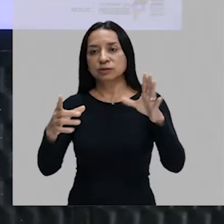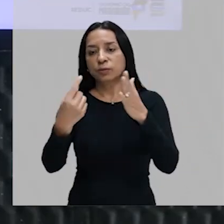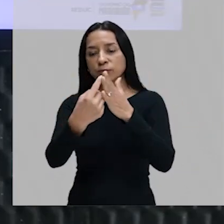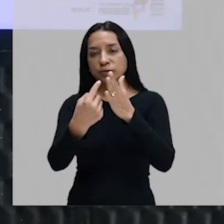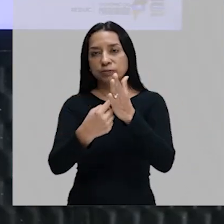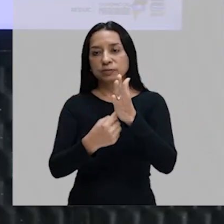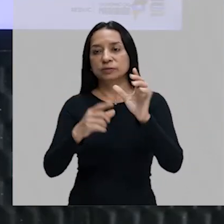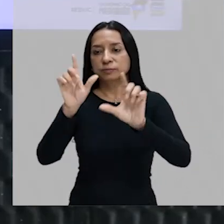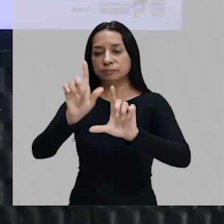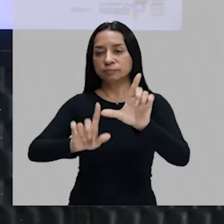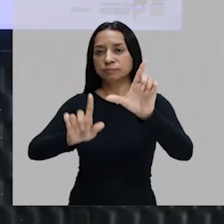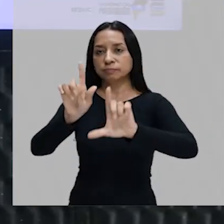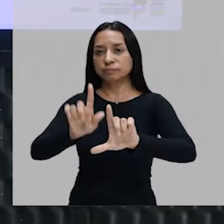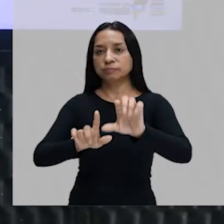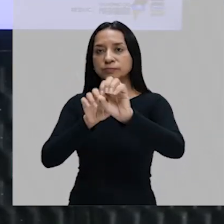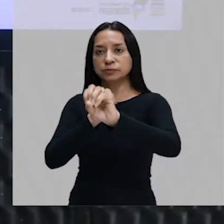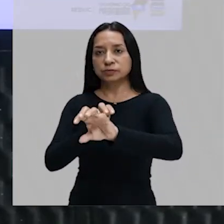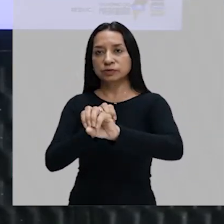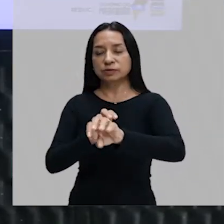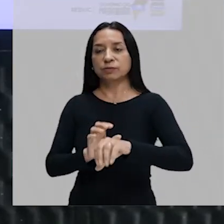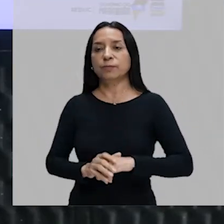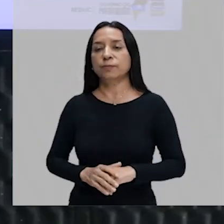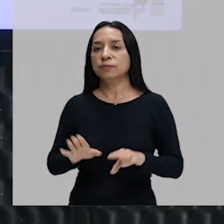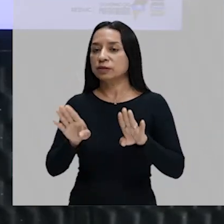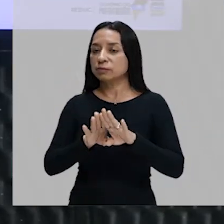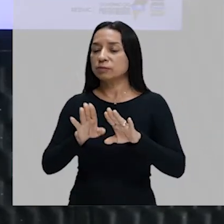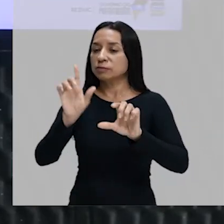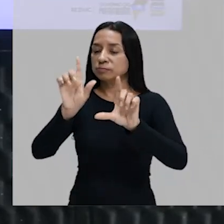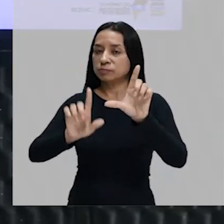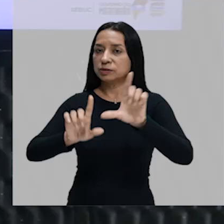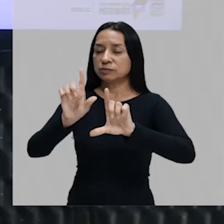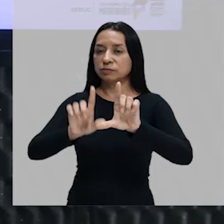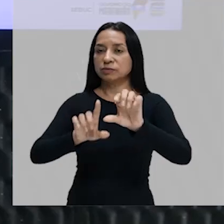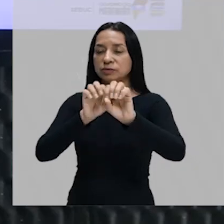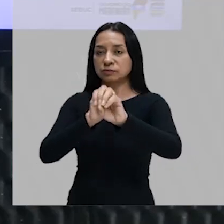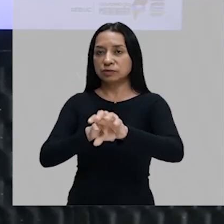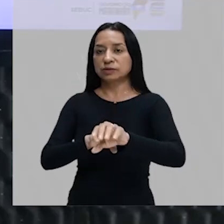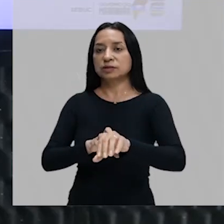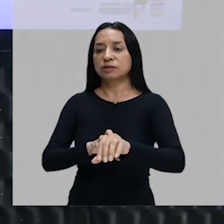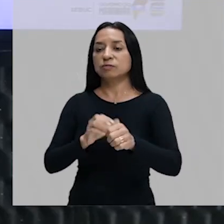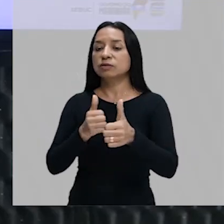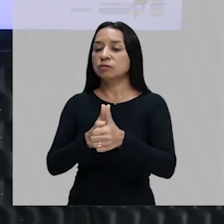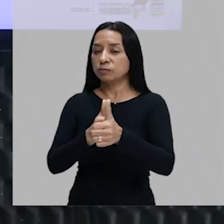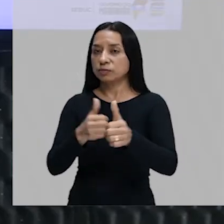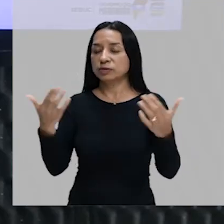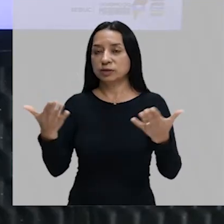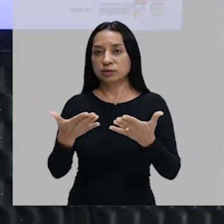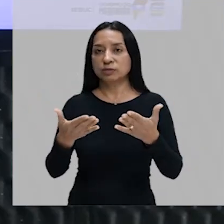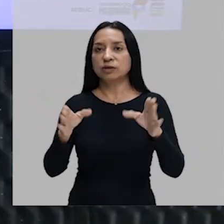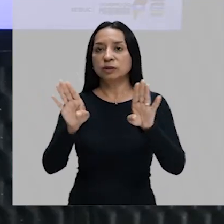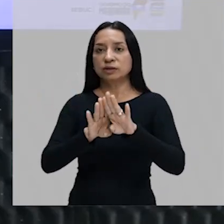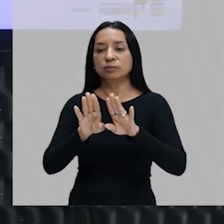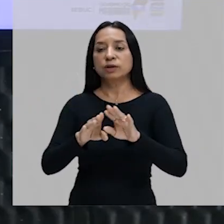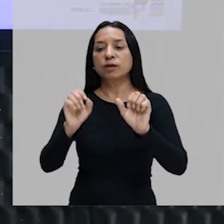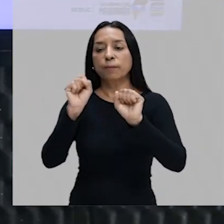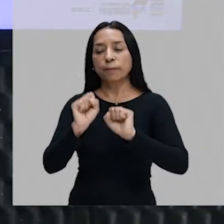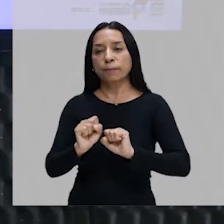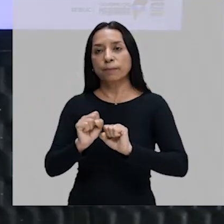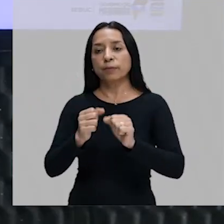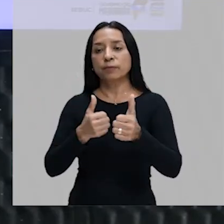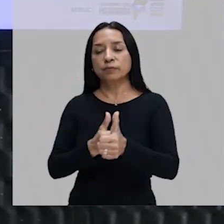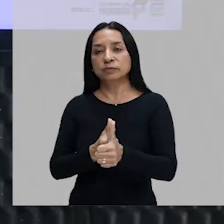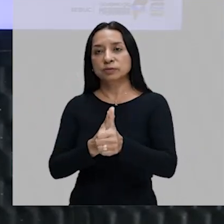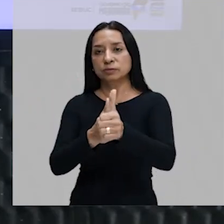da TV Educação. Além da TV Educação, por onde vocês estão nos acompanhando agora, você também pode nos